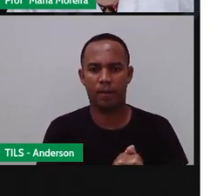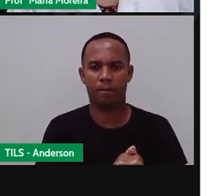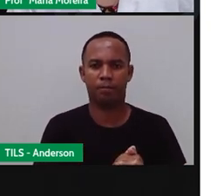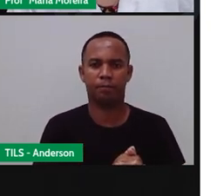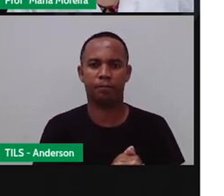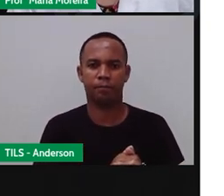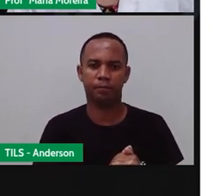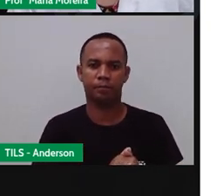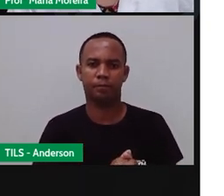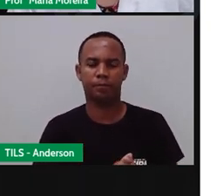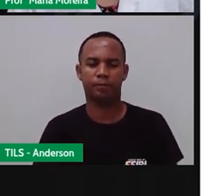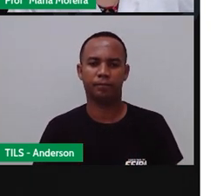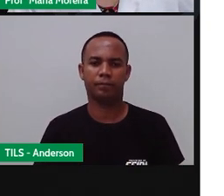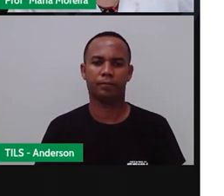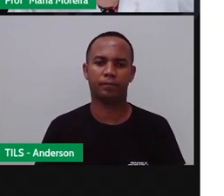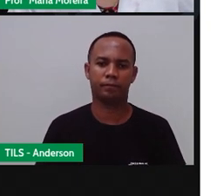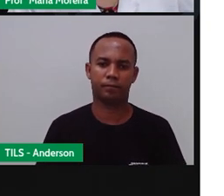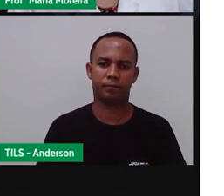Vamos lá.